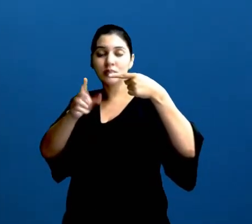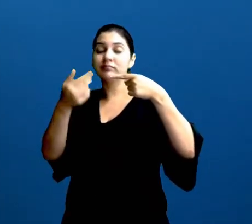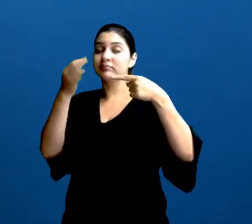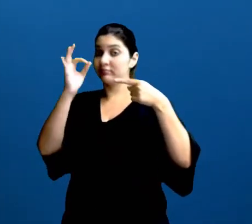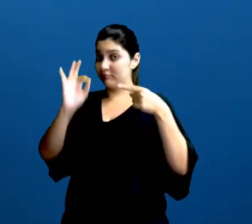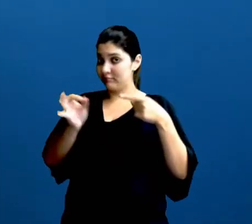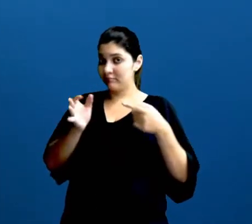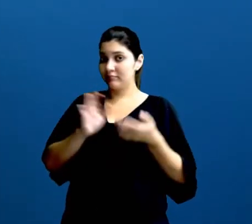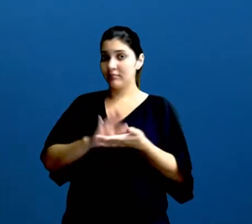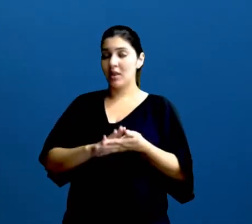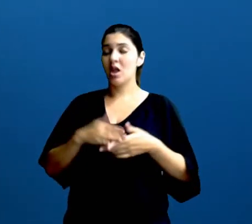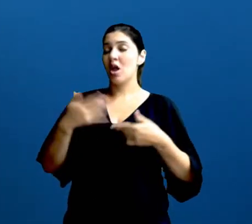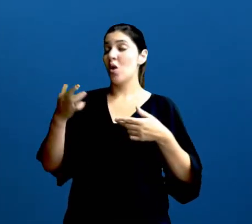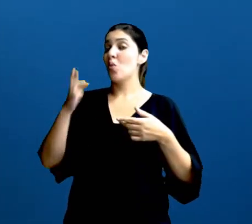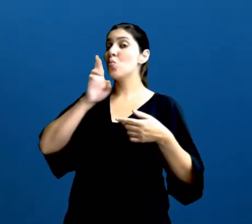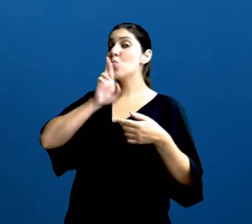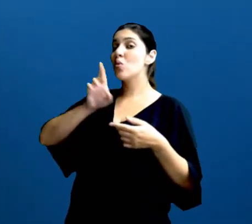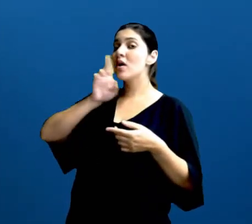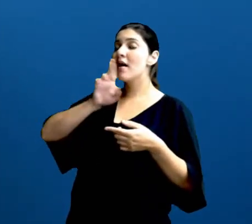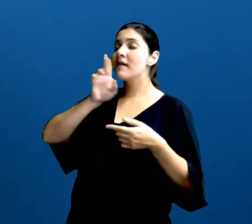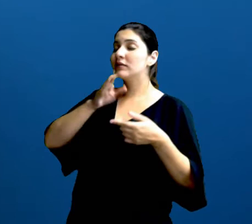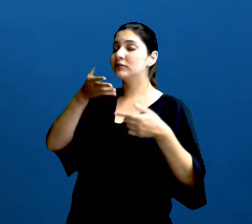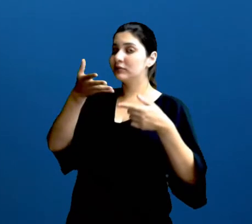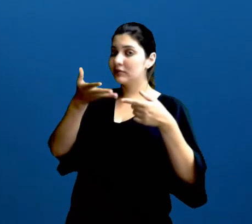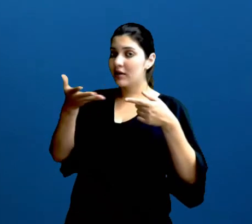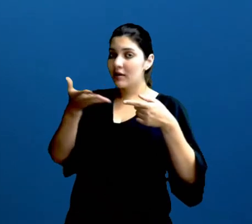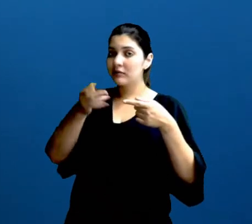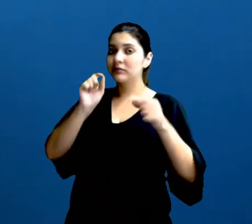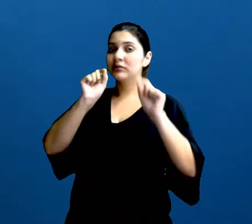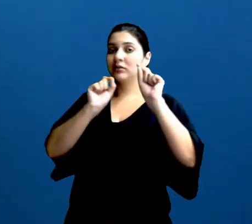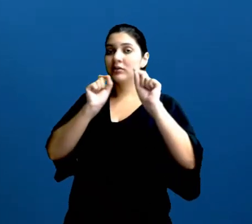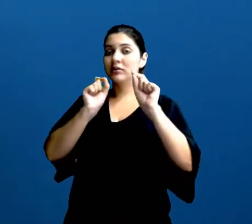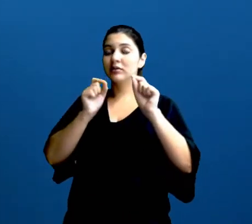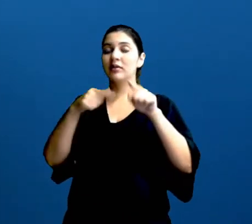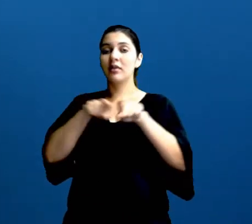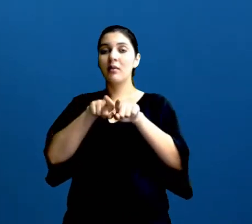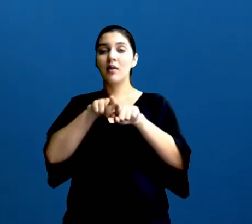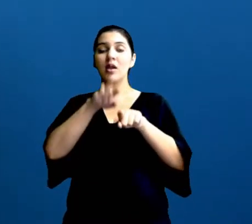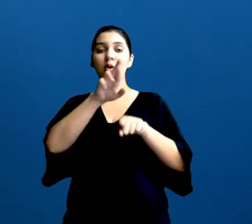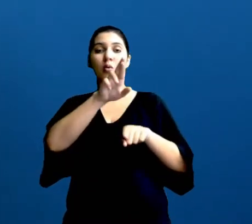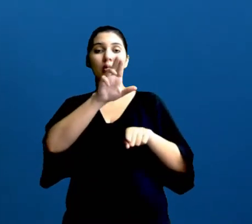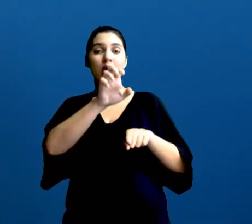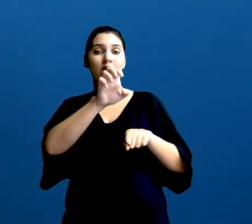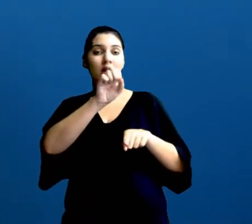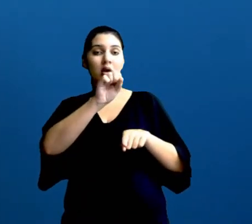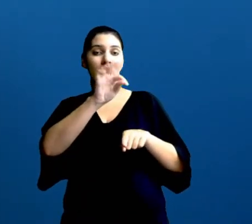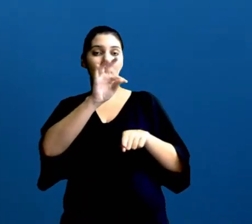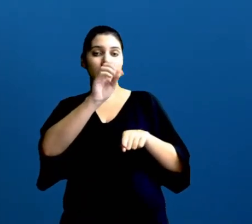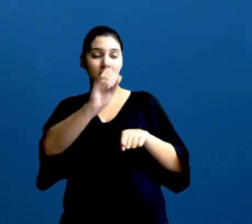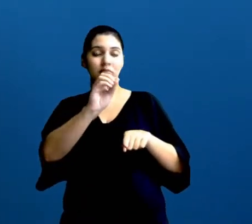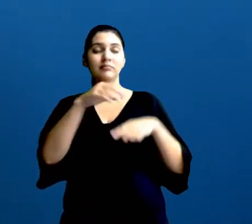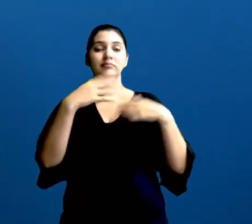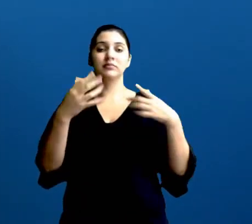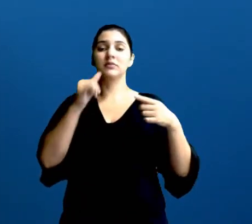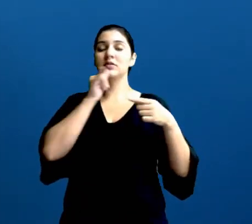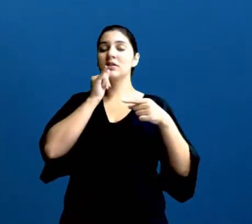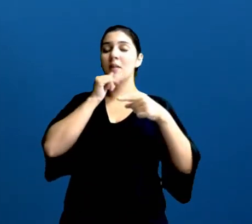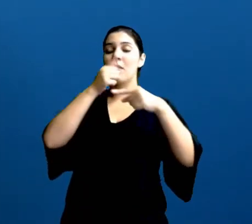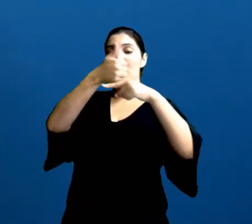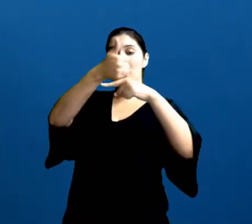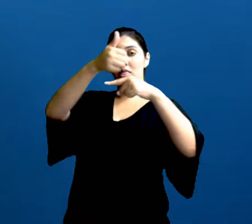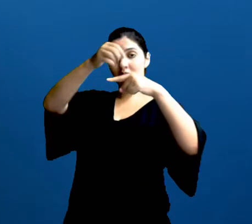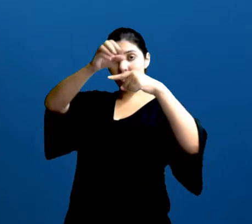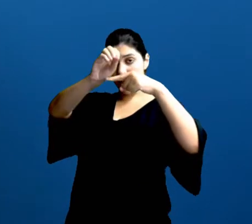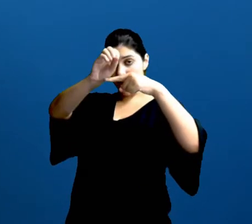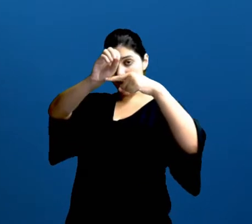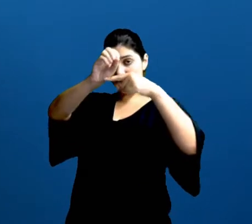certo? O resultado e o resto. Então, eu tenho o dividendo 10,